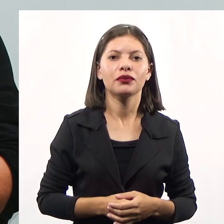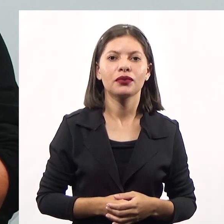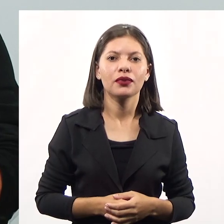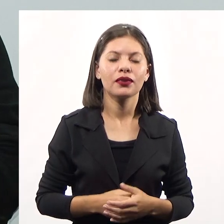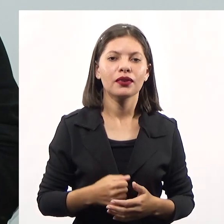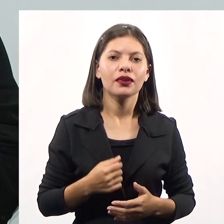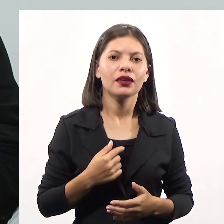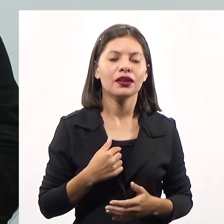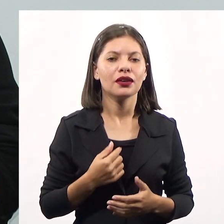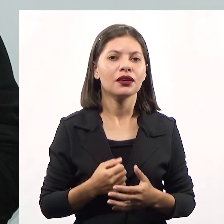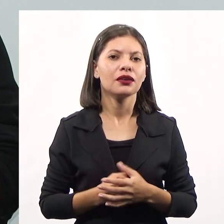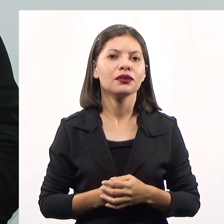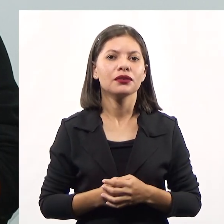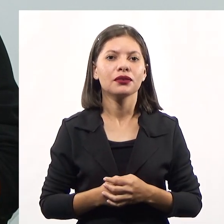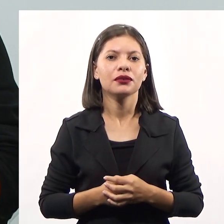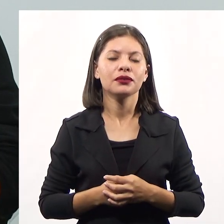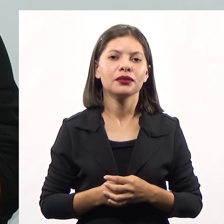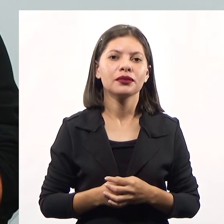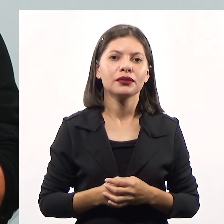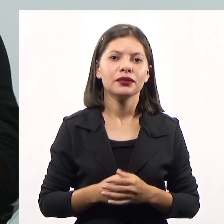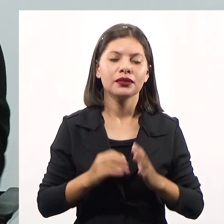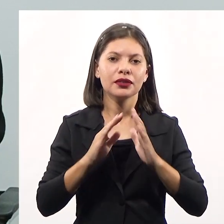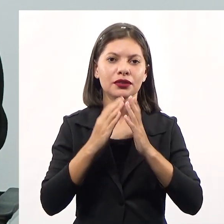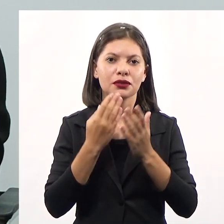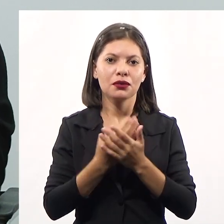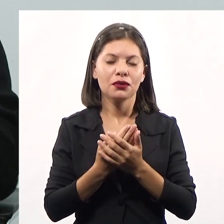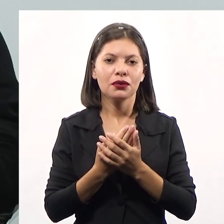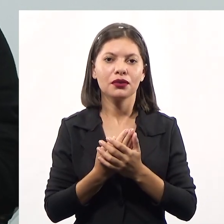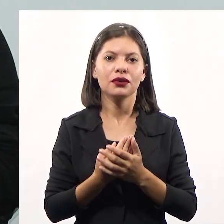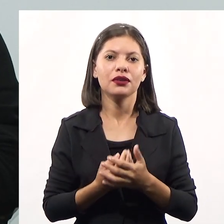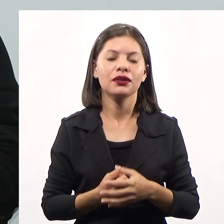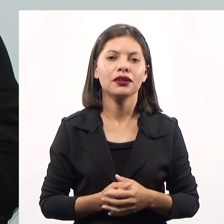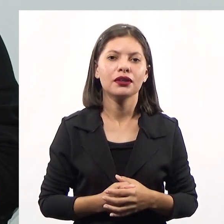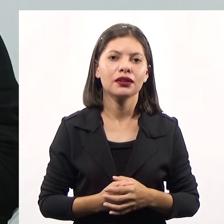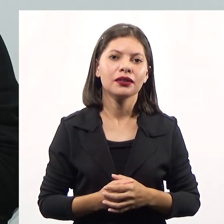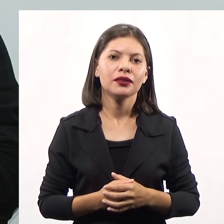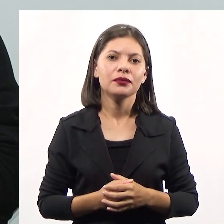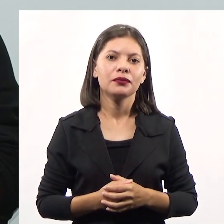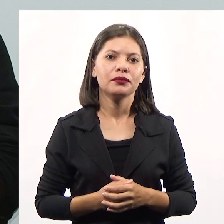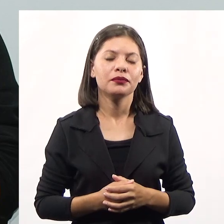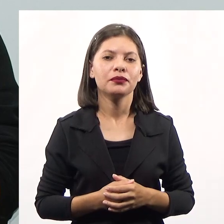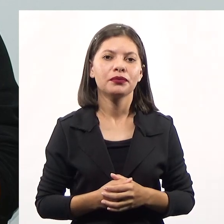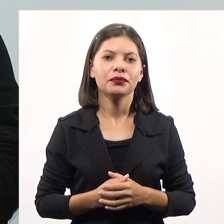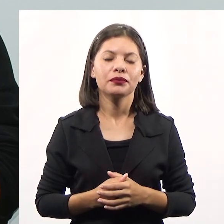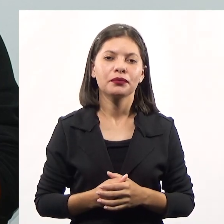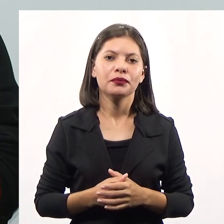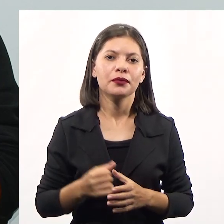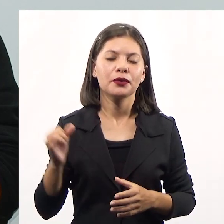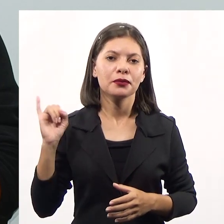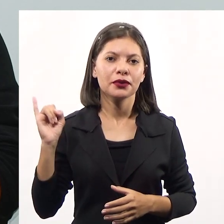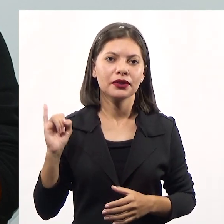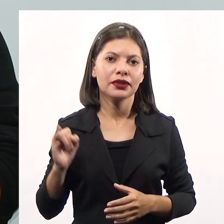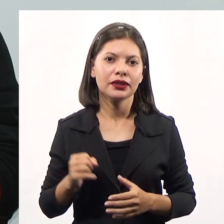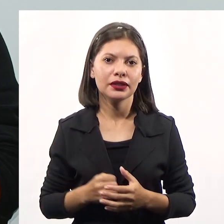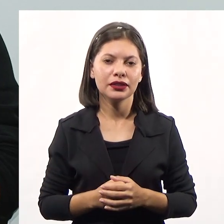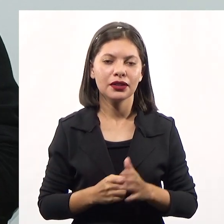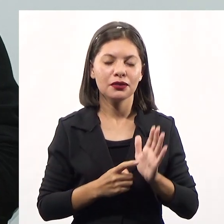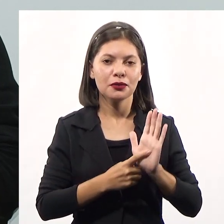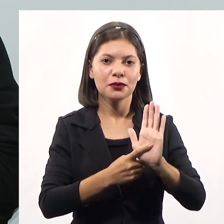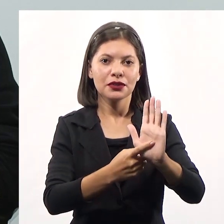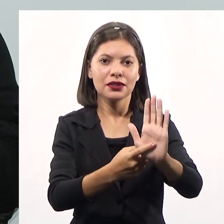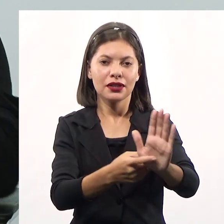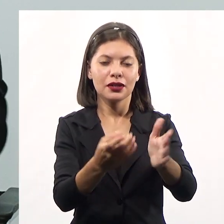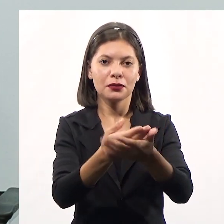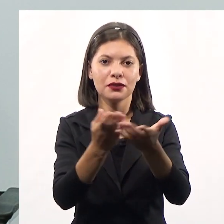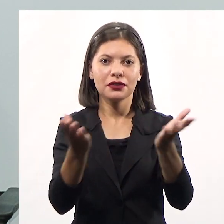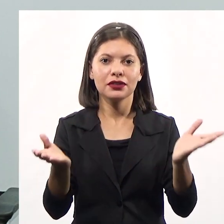escolhi o Liceu de Aristóteles por trazer já essa fundamentação para a nossa escola, né? Então, vou mostrar aqui